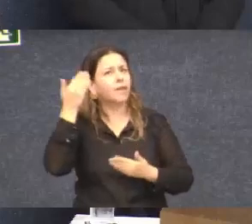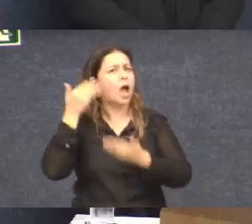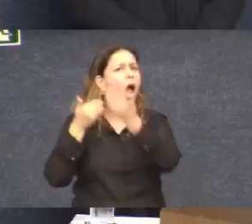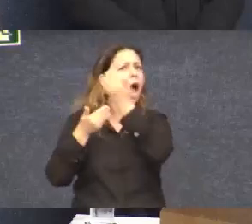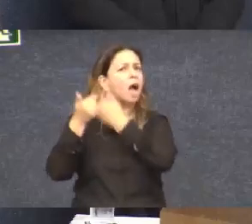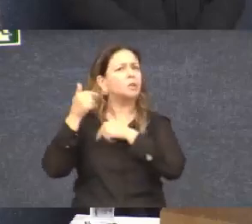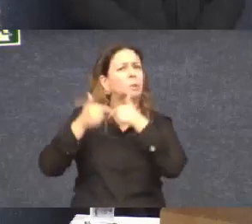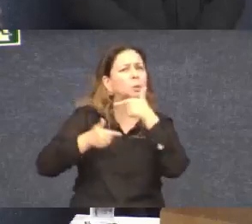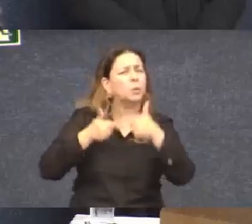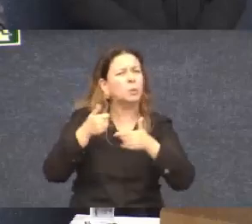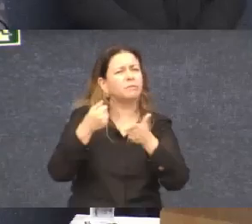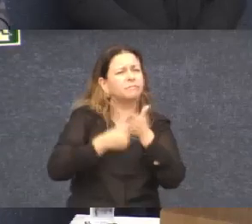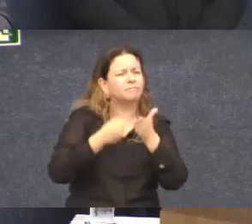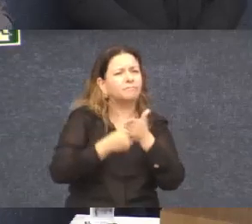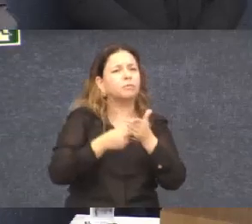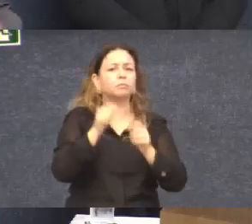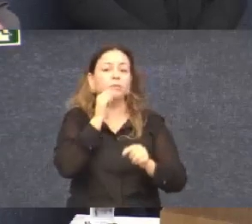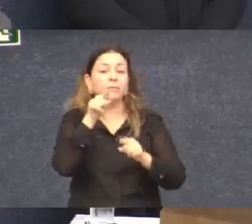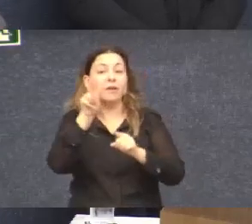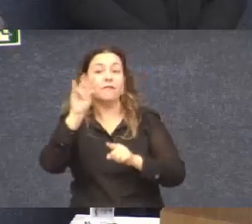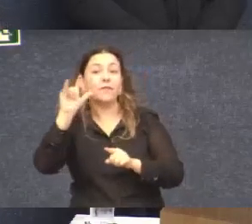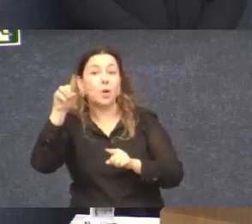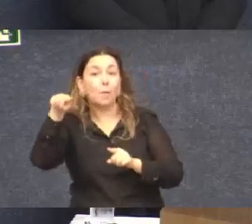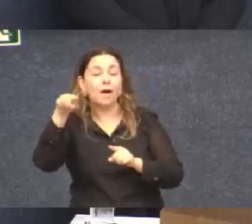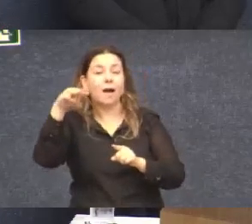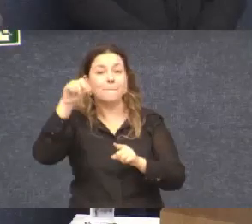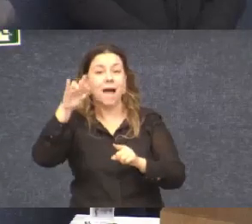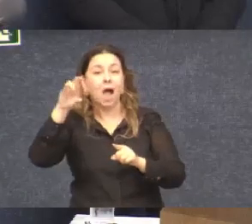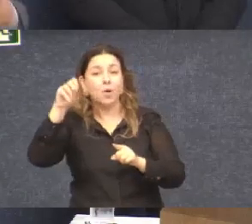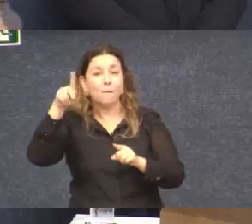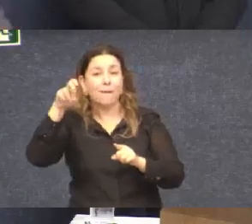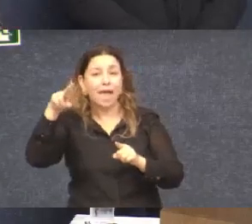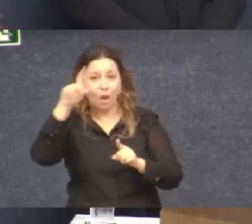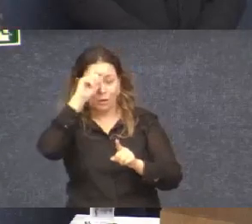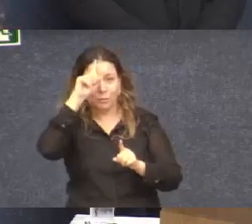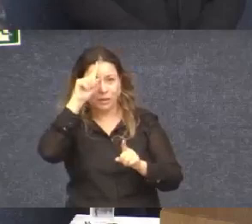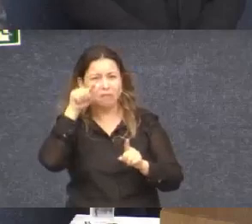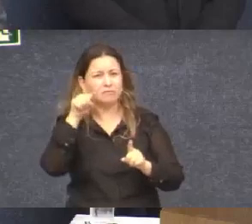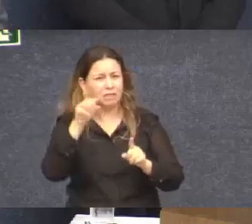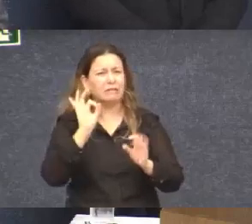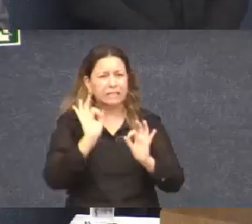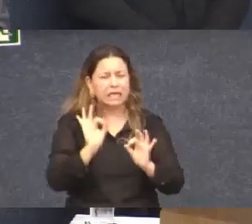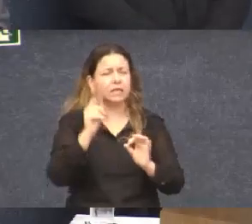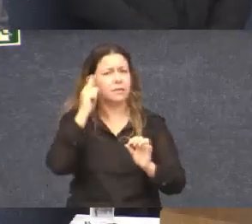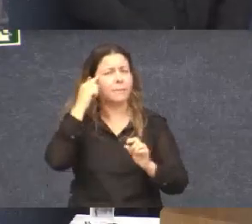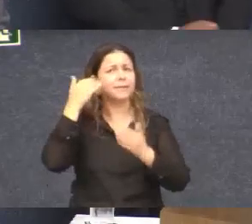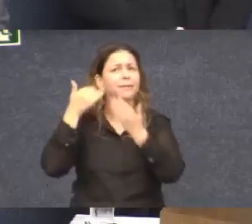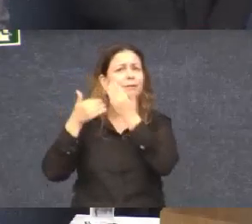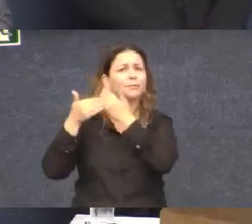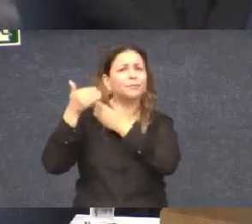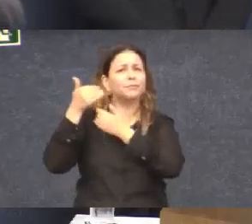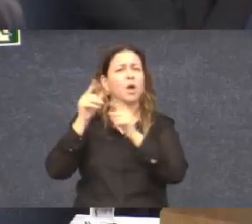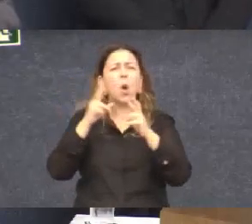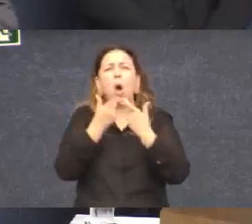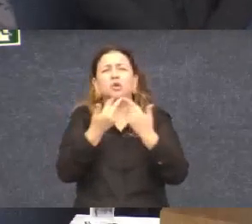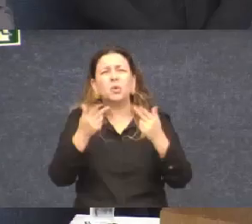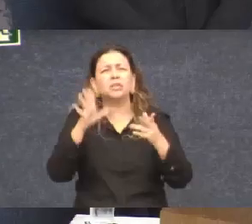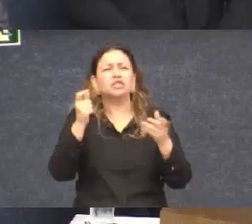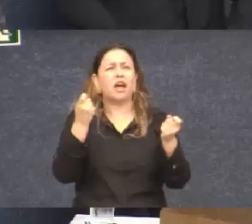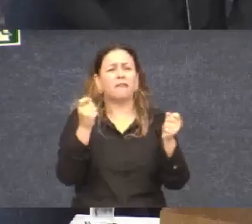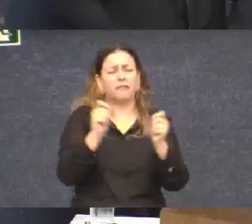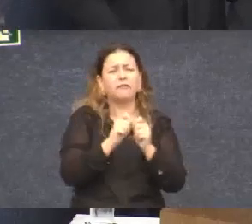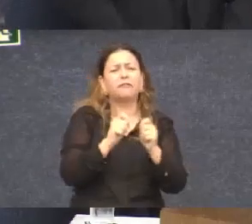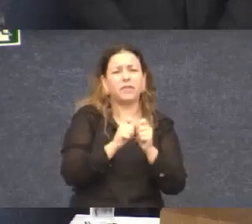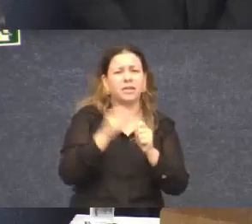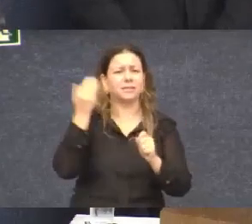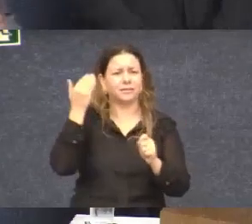do Mário Pena, Marco Antônio, vocês estão olhando para trás e vendo tantas coisas que vocês já fizeram. Tem uma máxima,